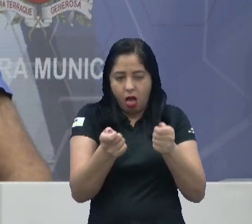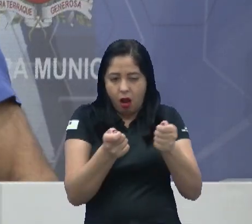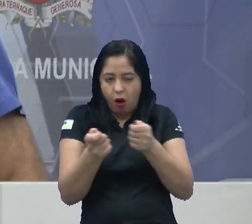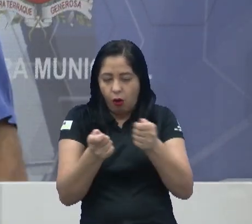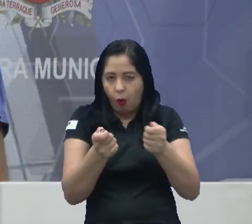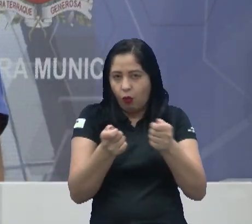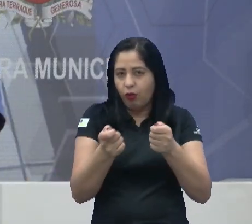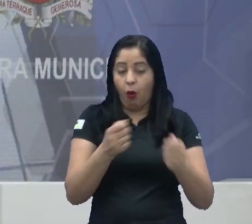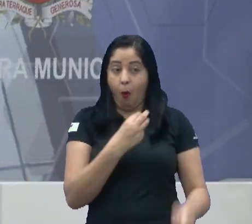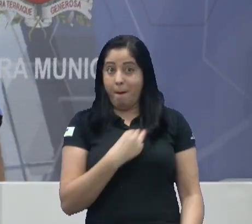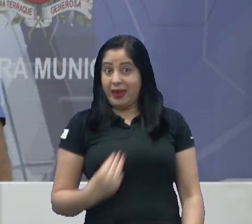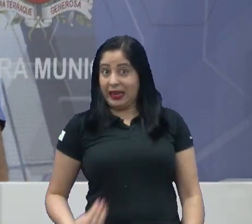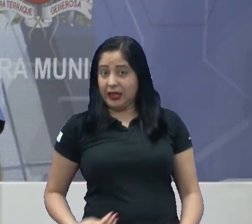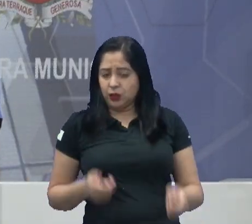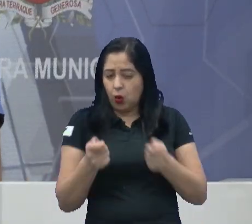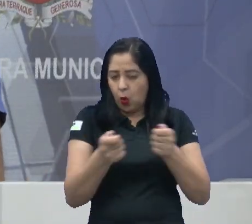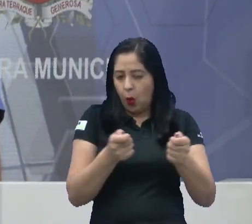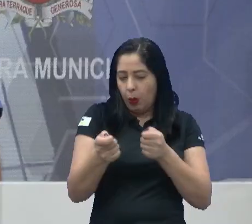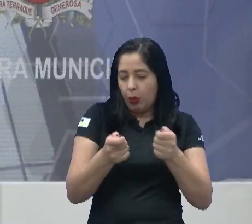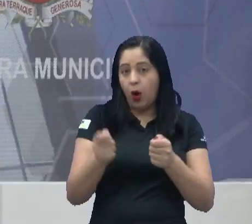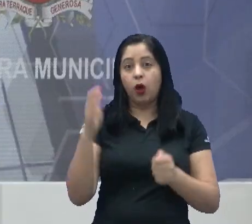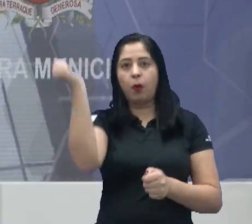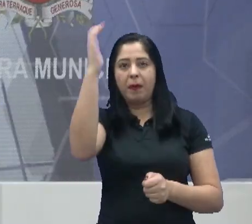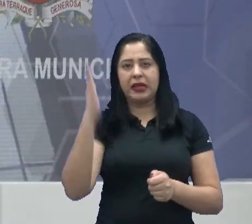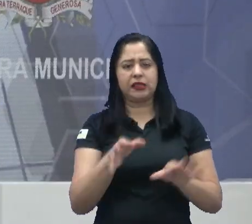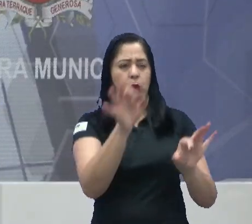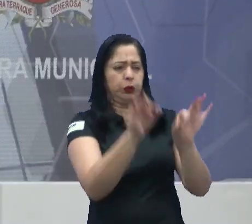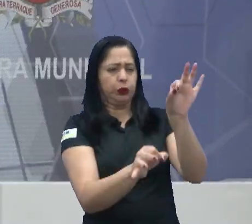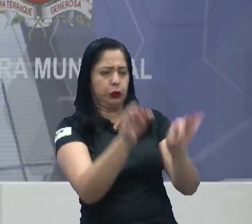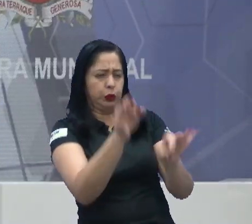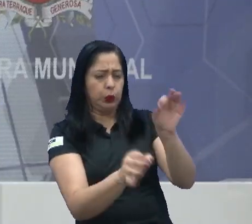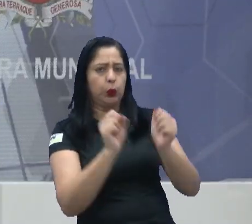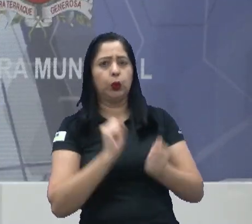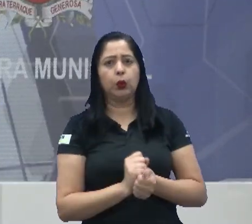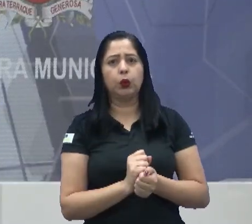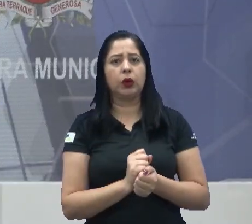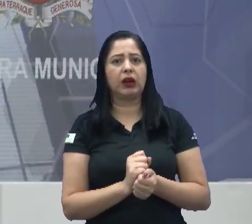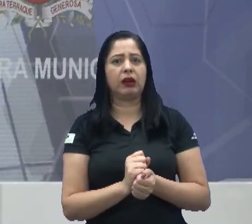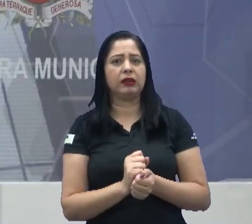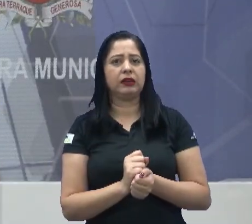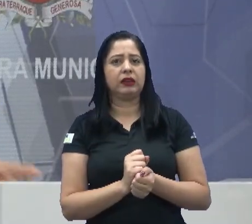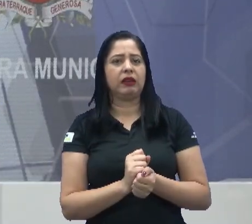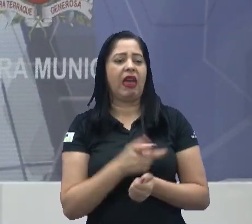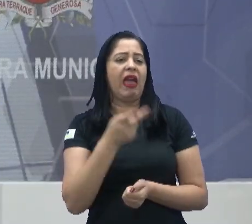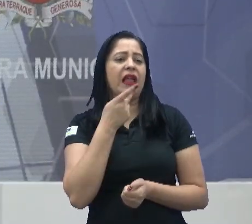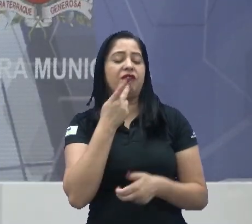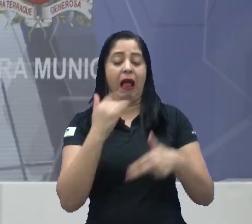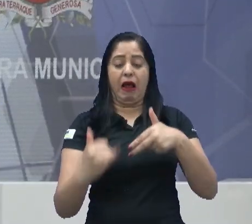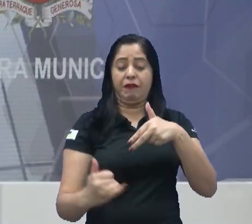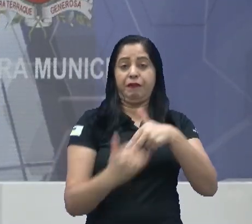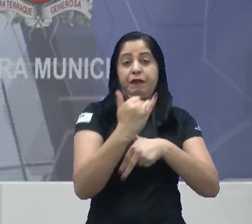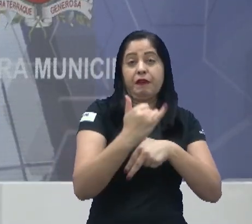sendo um ministro que julga, um ministro que diz que é vítima, um ministro que diz que